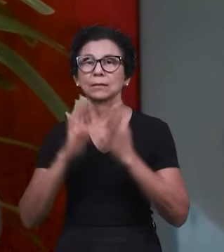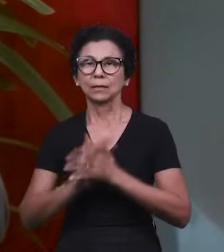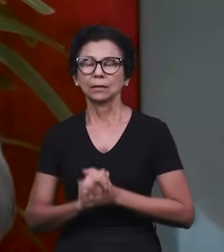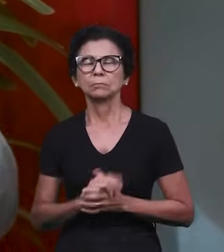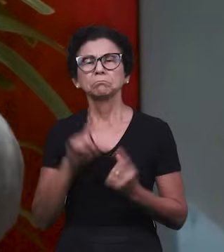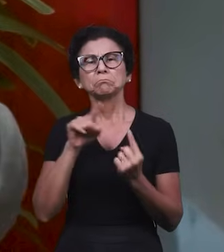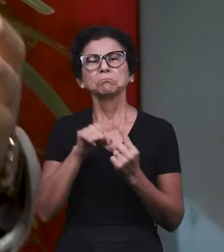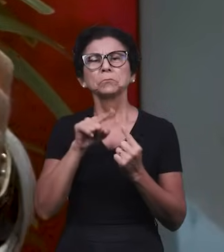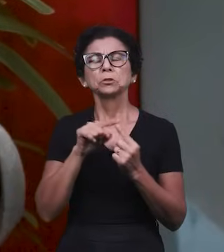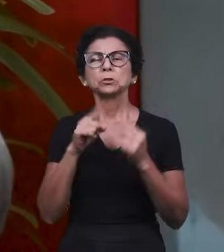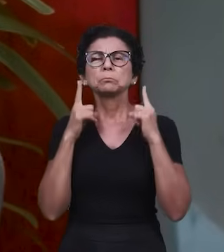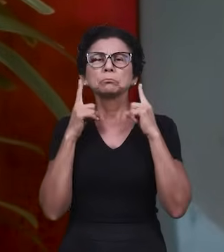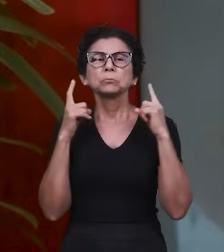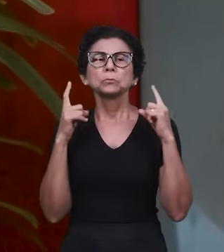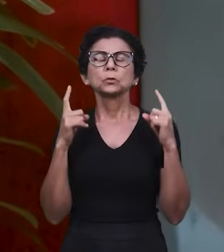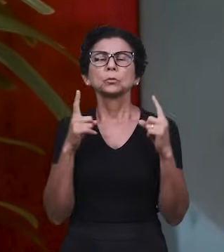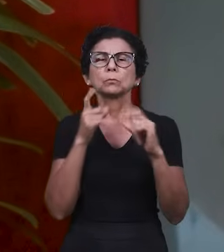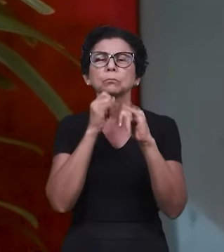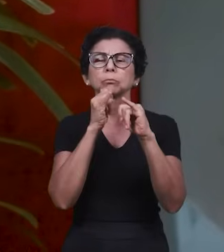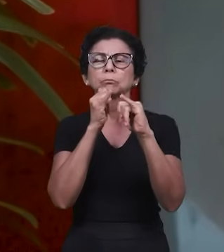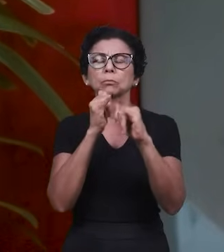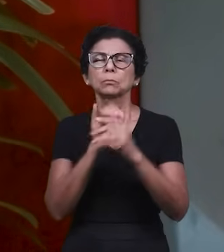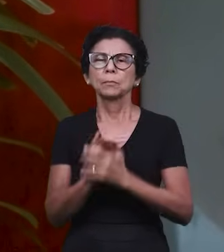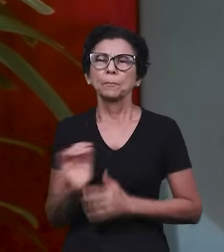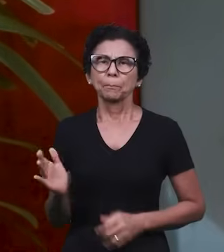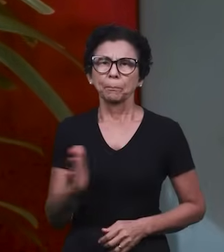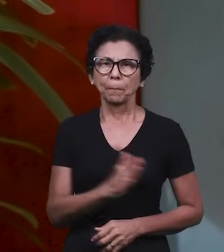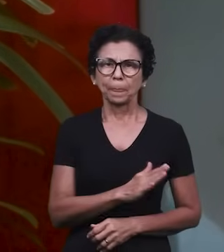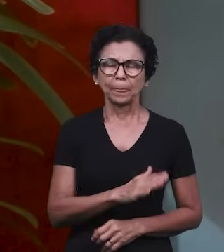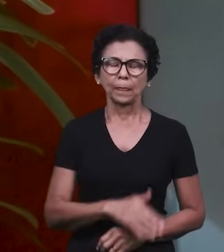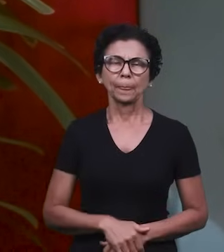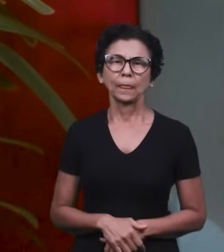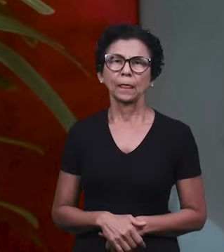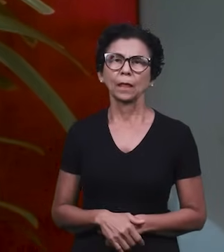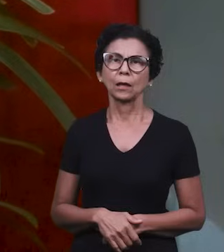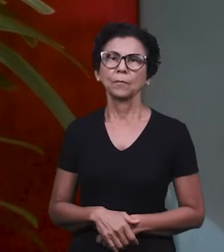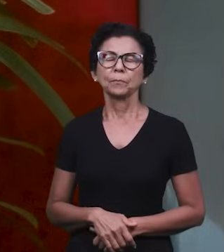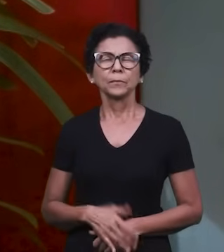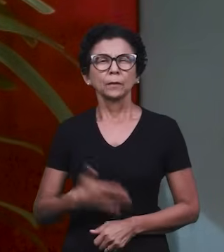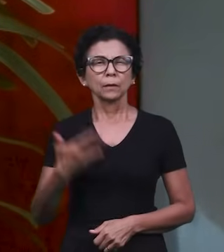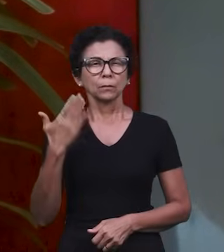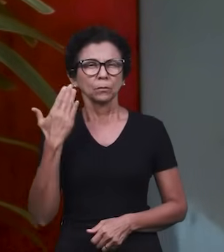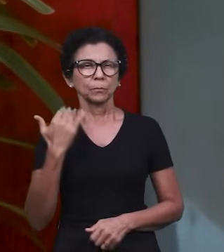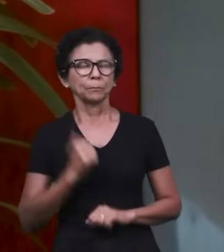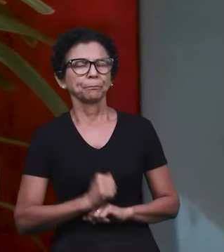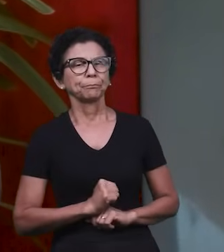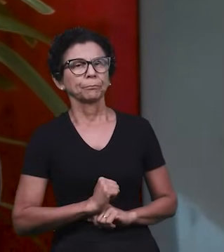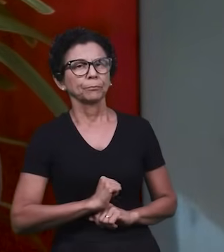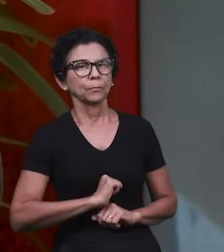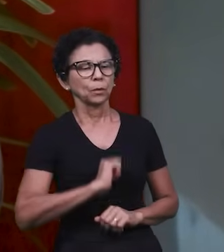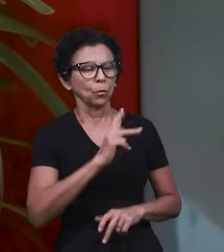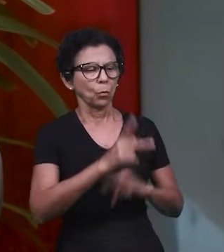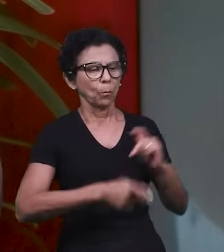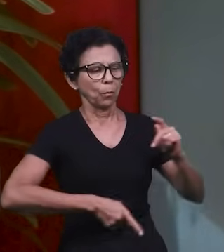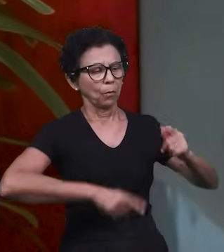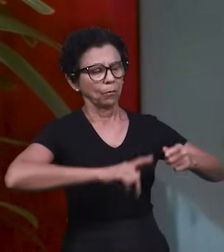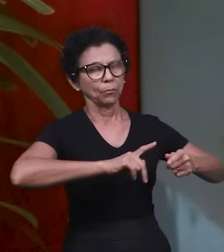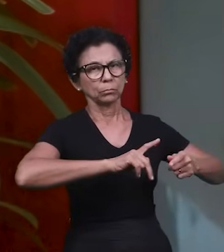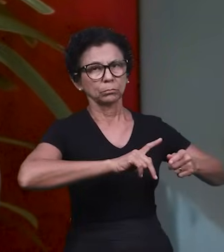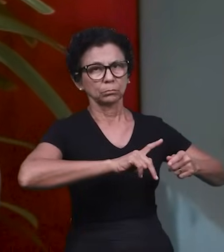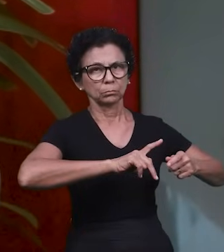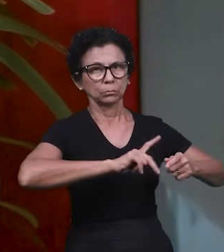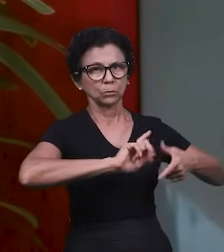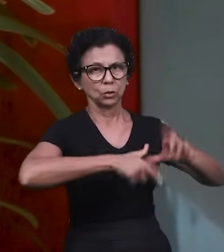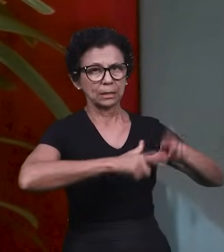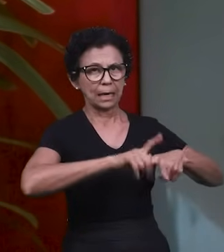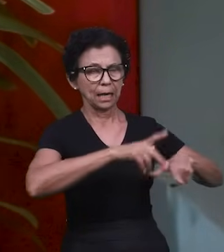da liturgia, Primeiro que desde a saída do povo de Israel do Egito, que Deus